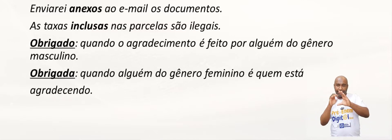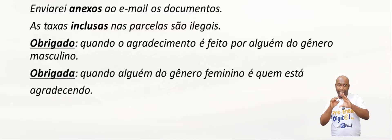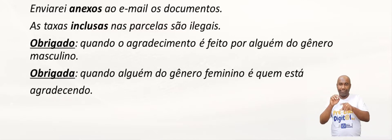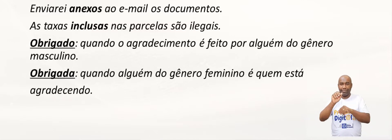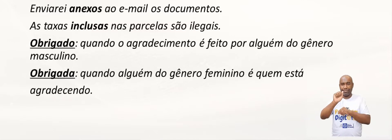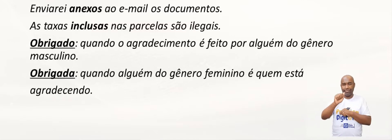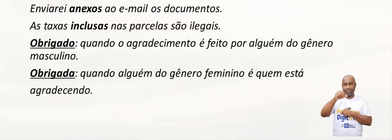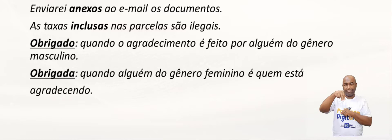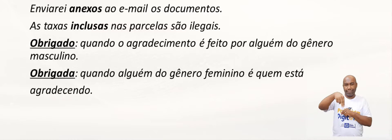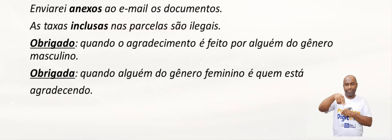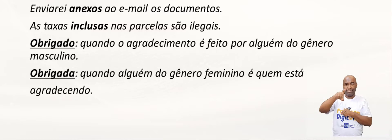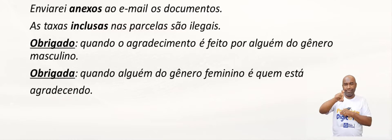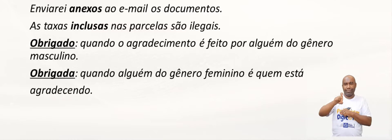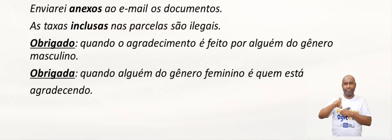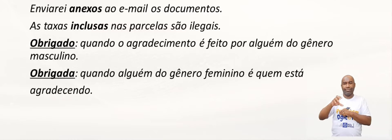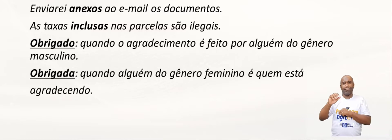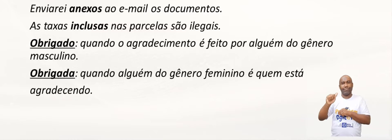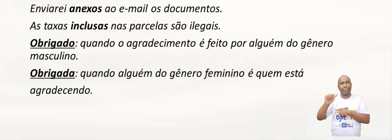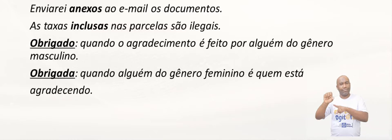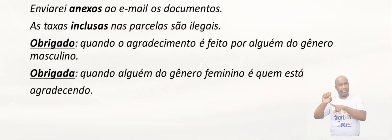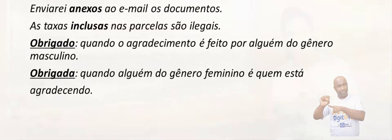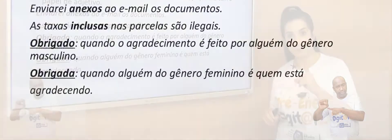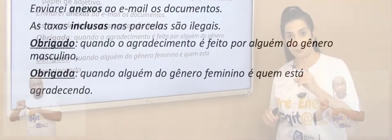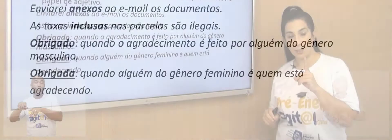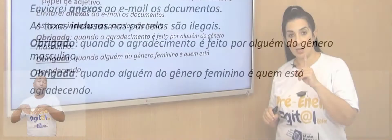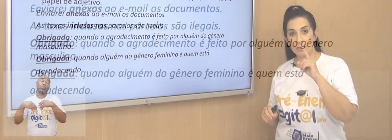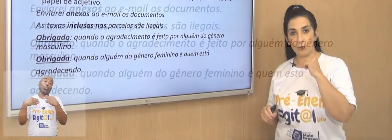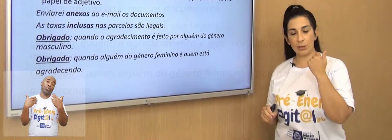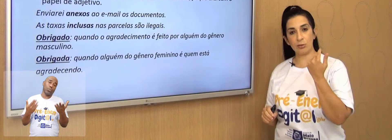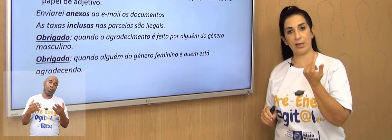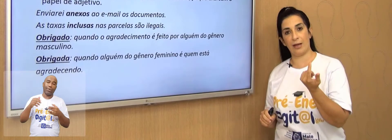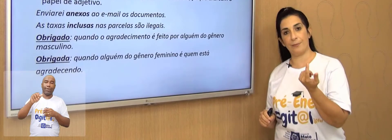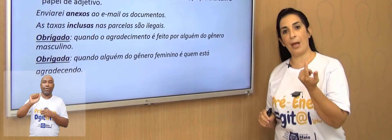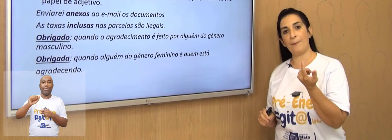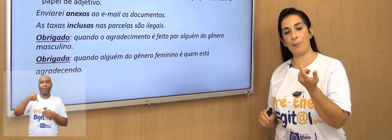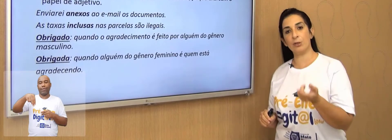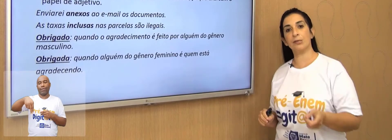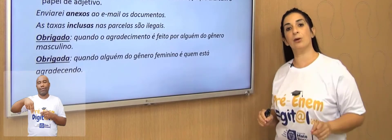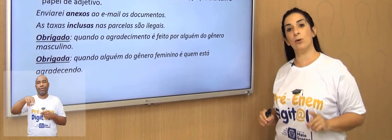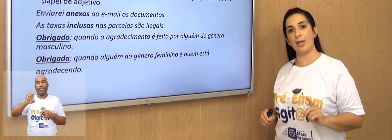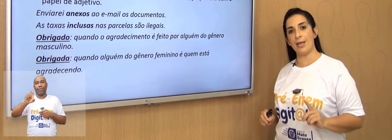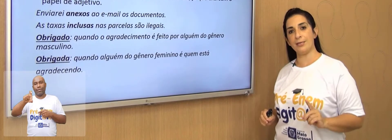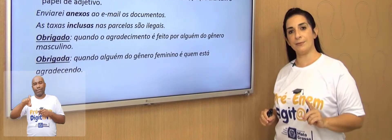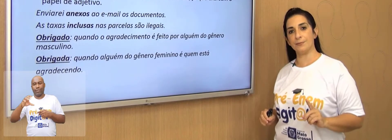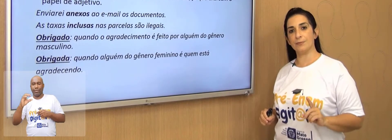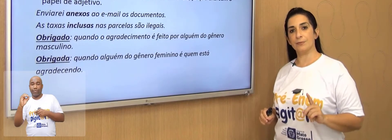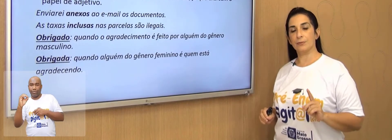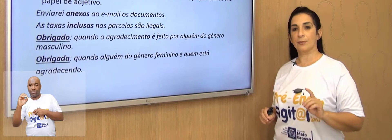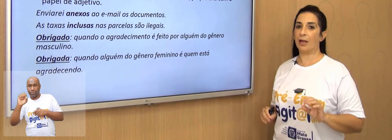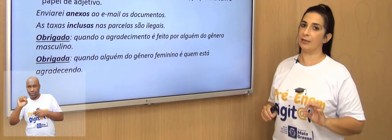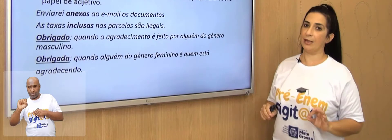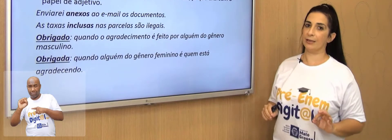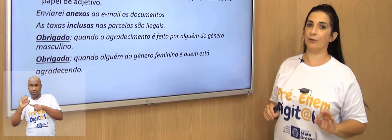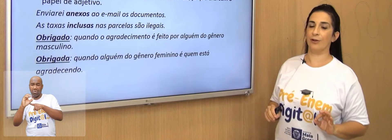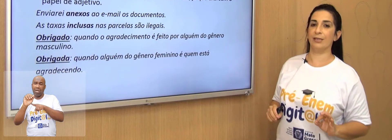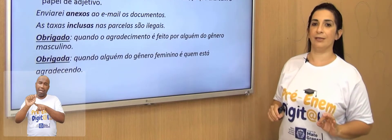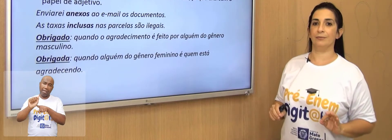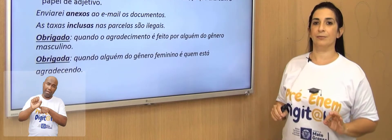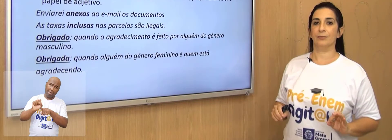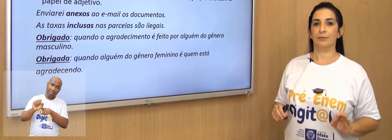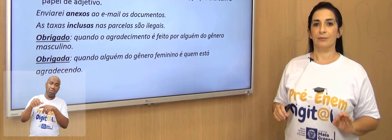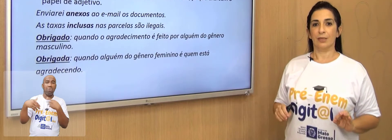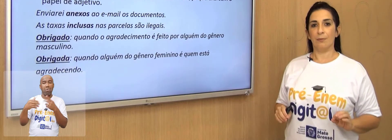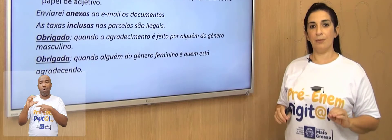quanto anexos. Detalhe, se você usar a preposição em, aí ela não